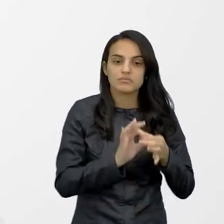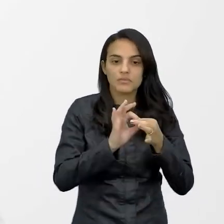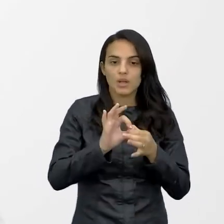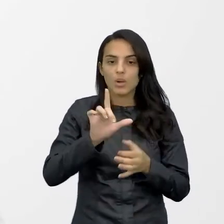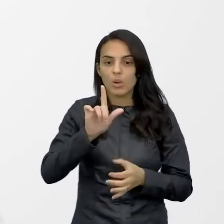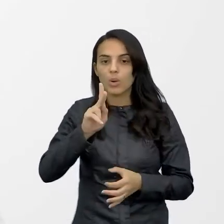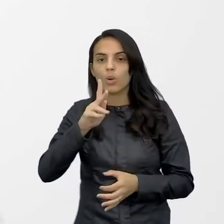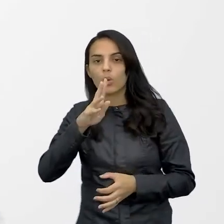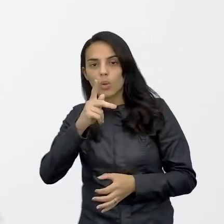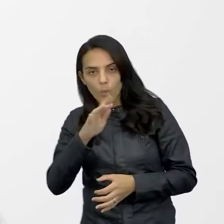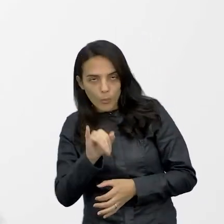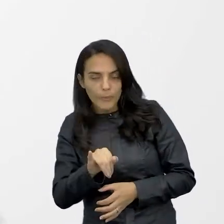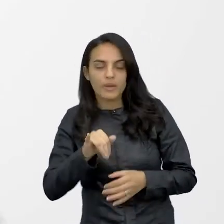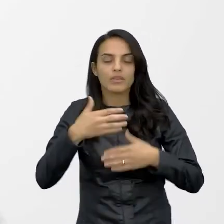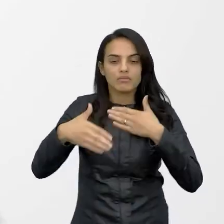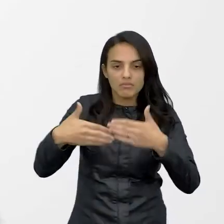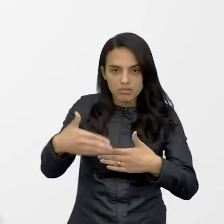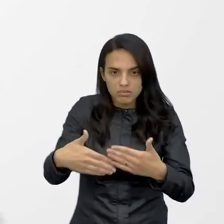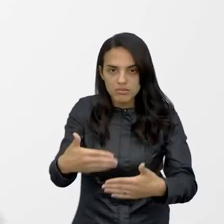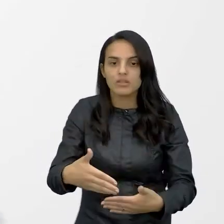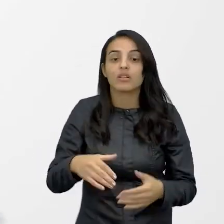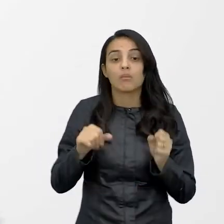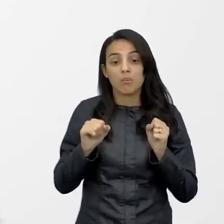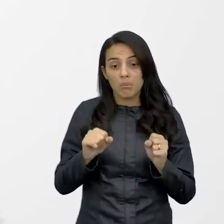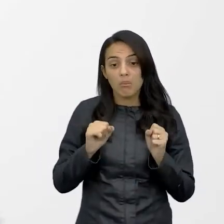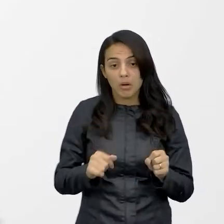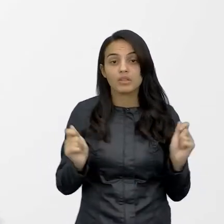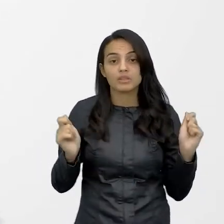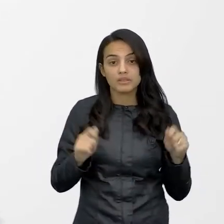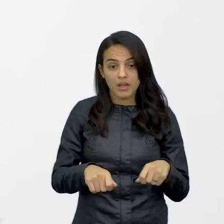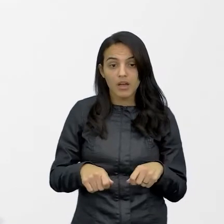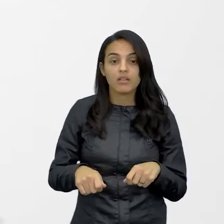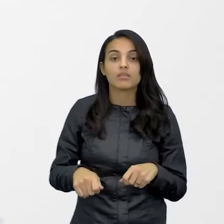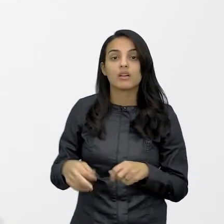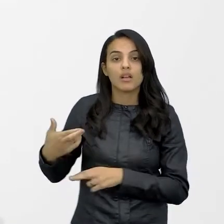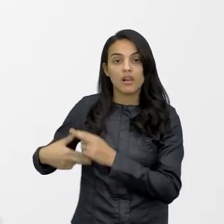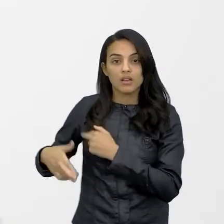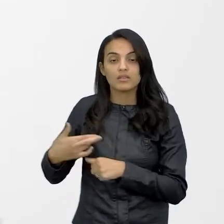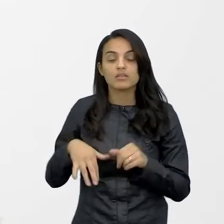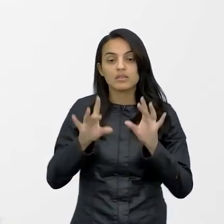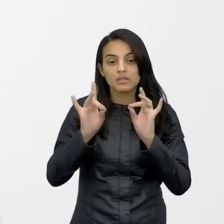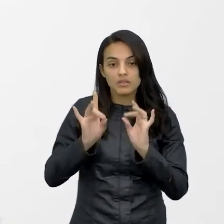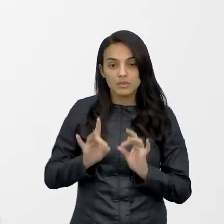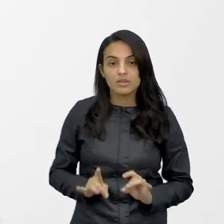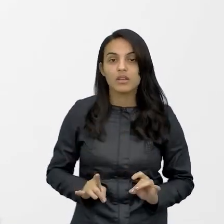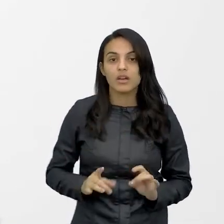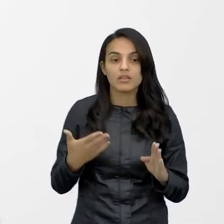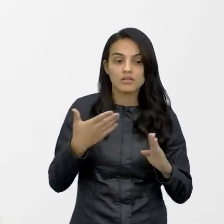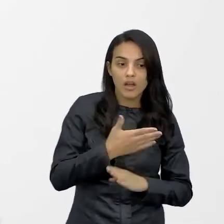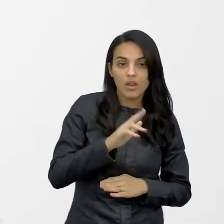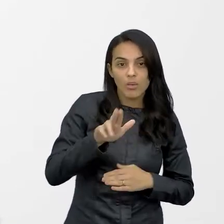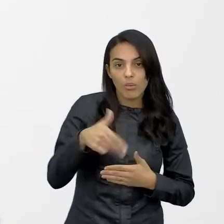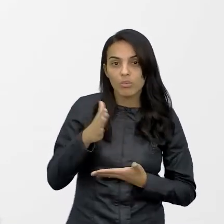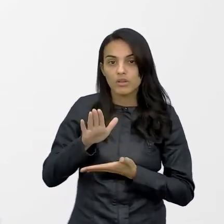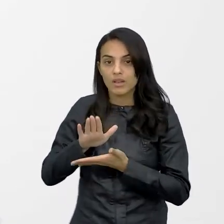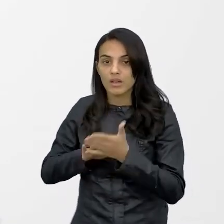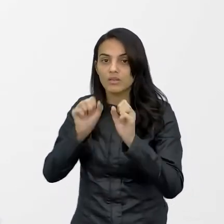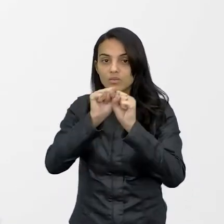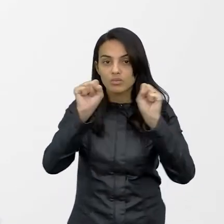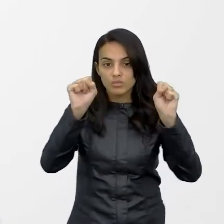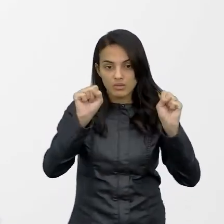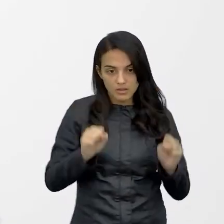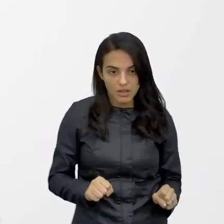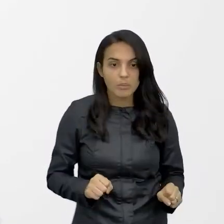de retroalimentação ao longo do tempo podem nos dar relações exponenciais entre entrada e saída de um sistema e levar